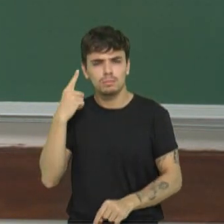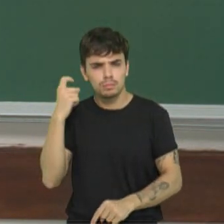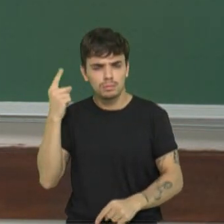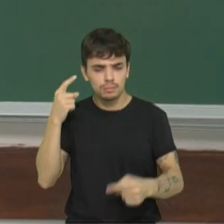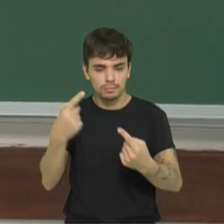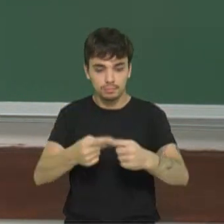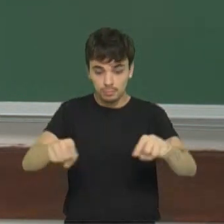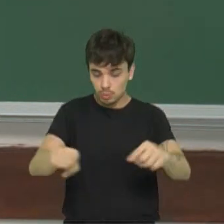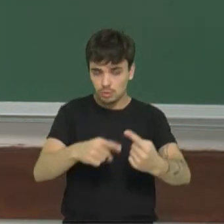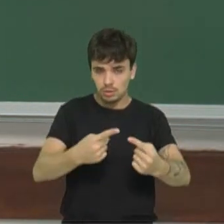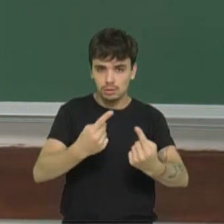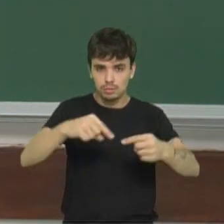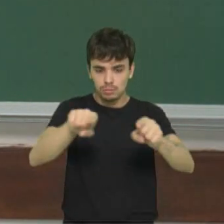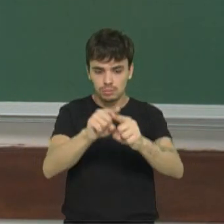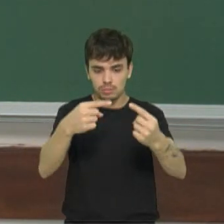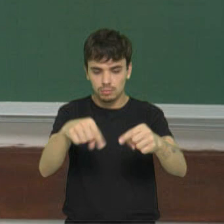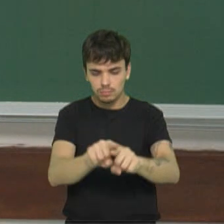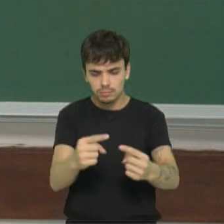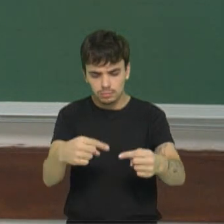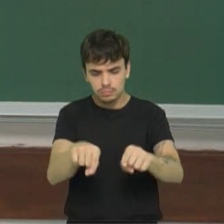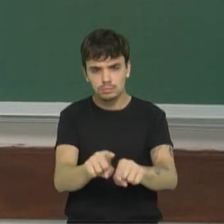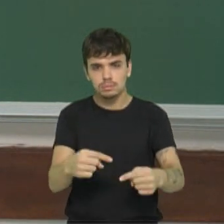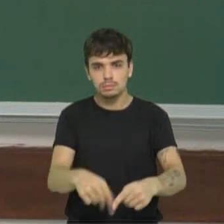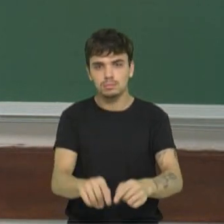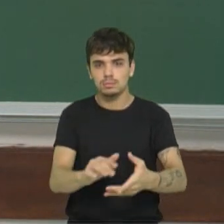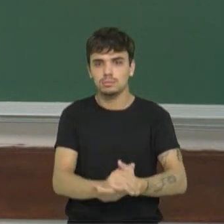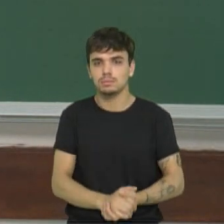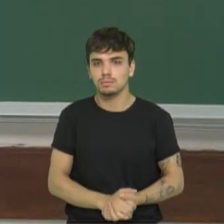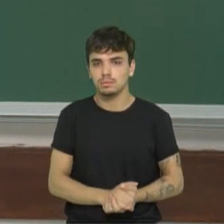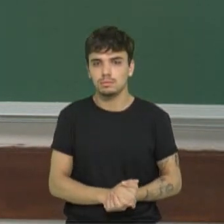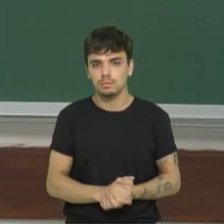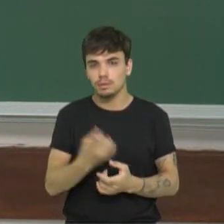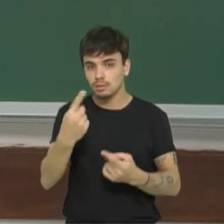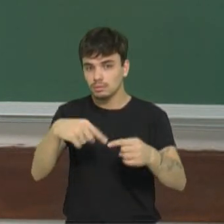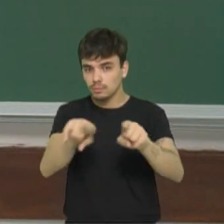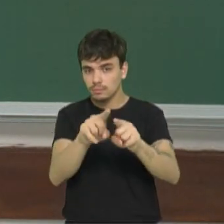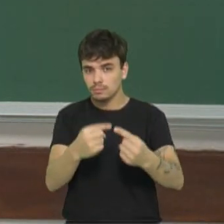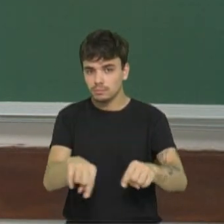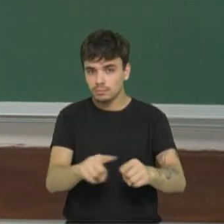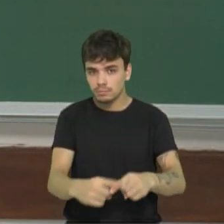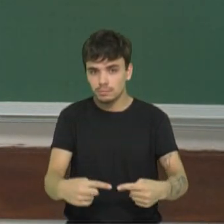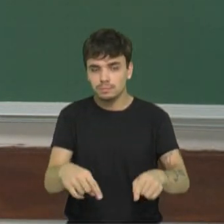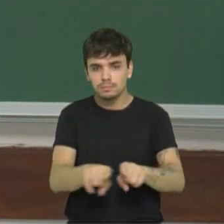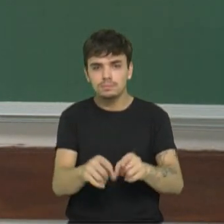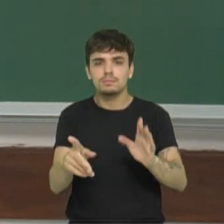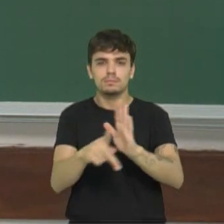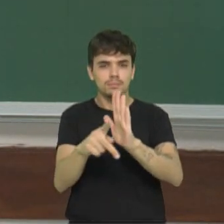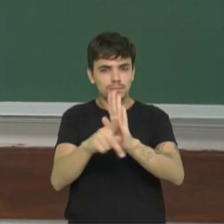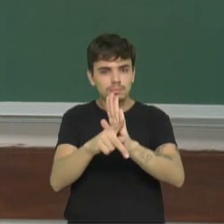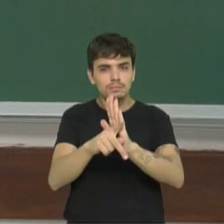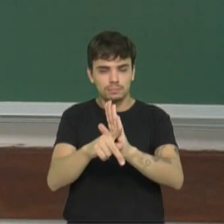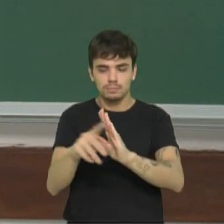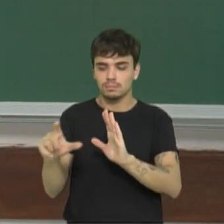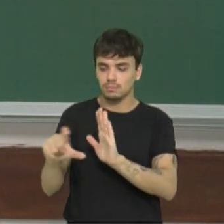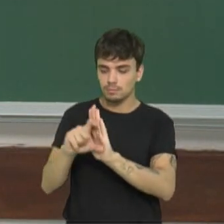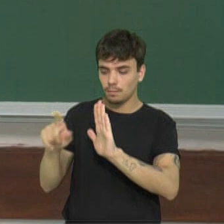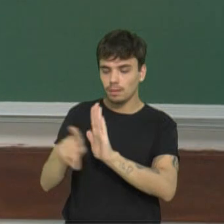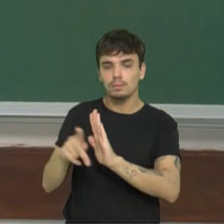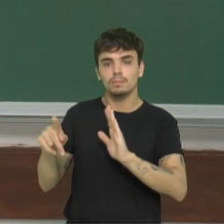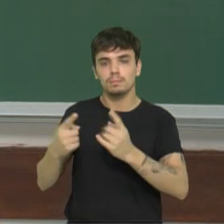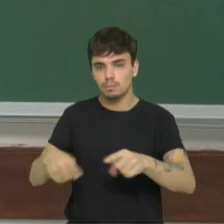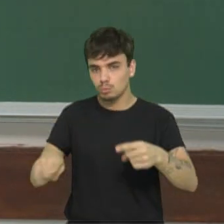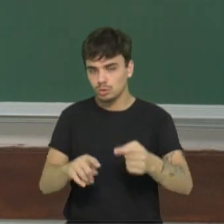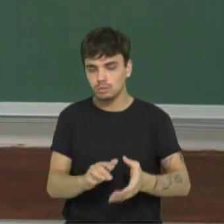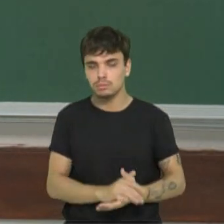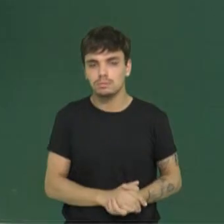fica repetindo, né? Oh, oh, oh, oh, oh, oh, oh, aquela repetição contínua de um pedacinho da música, tá?